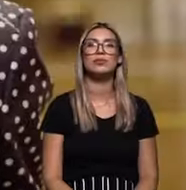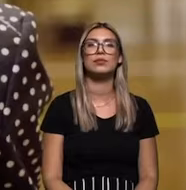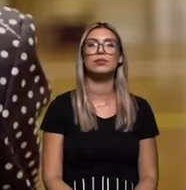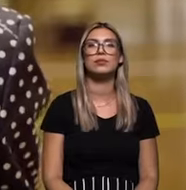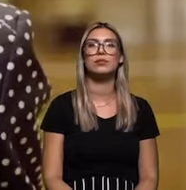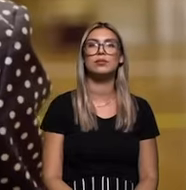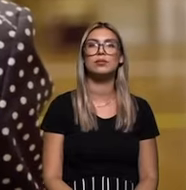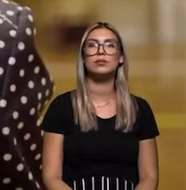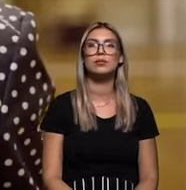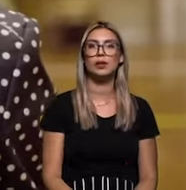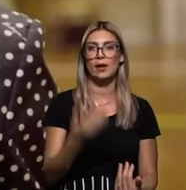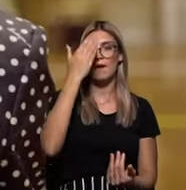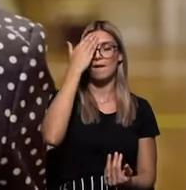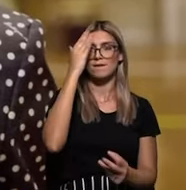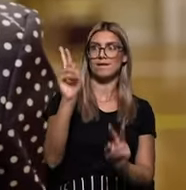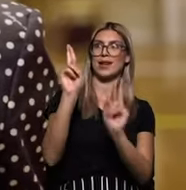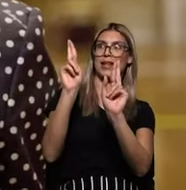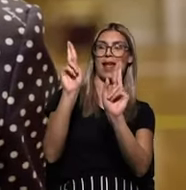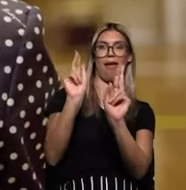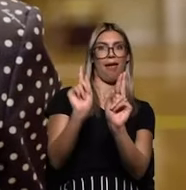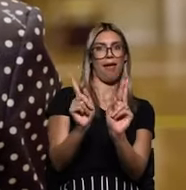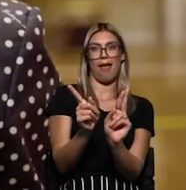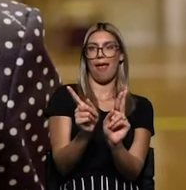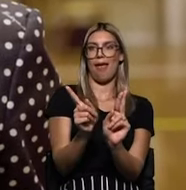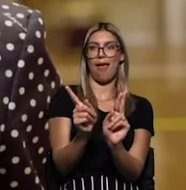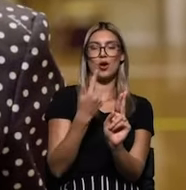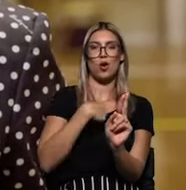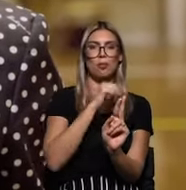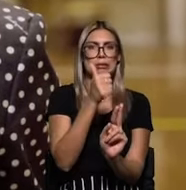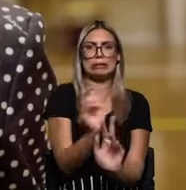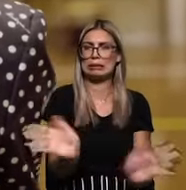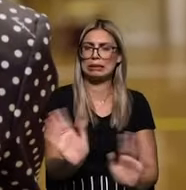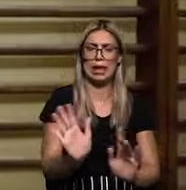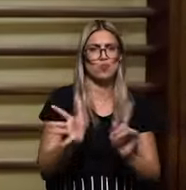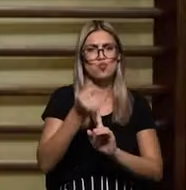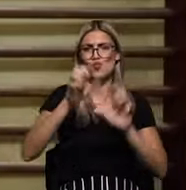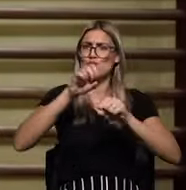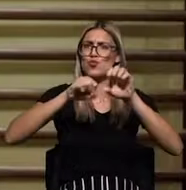As expectativas são essas. Nós não temos em nada para perder, é sempre para ganhar.